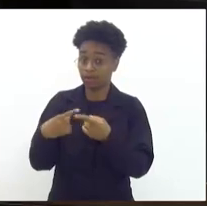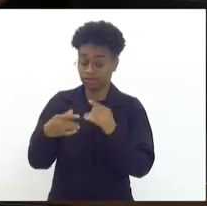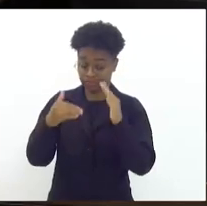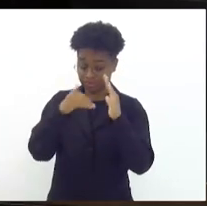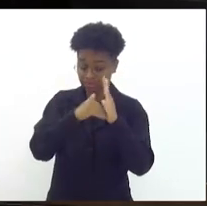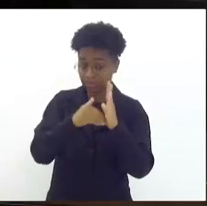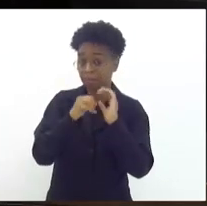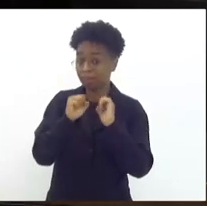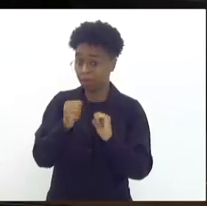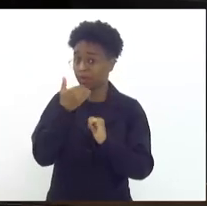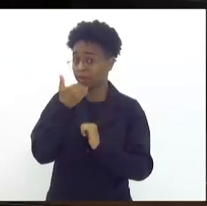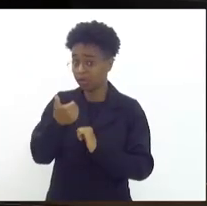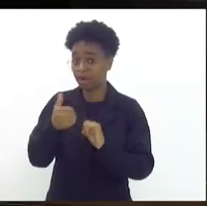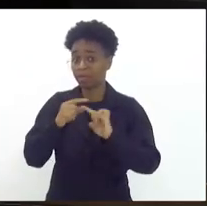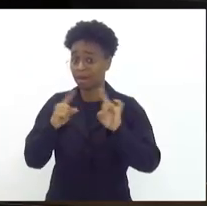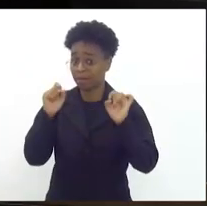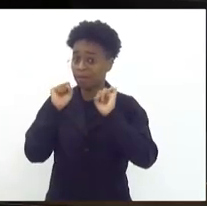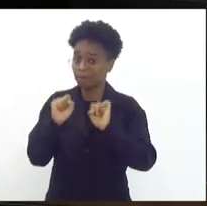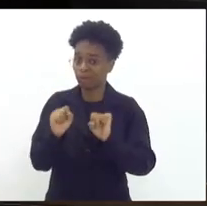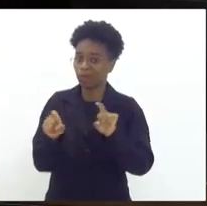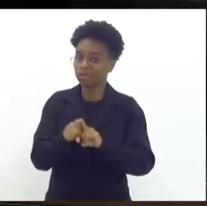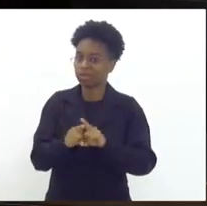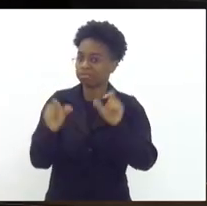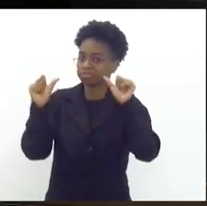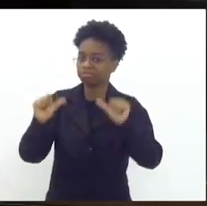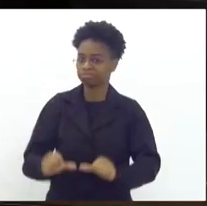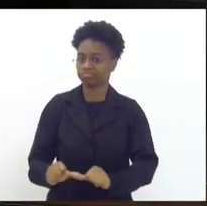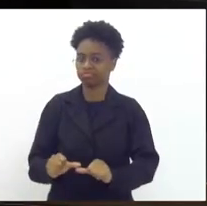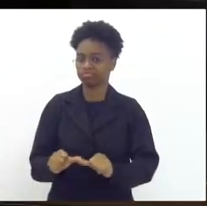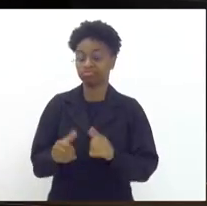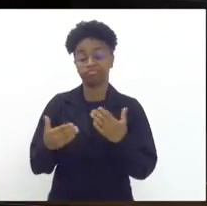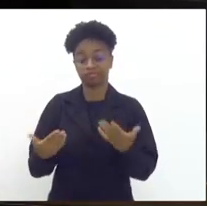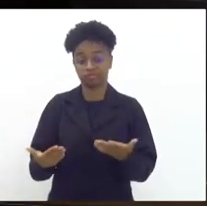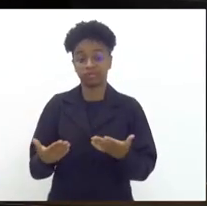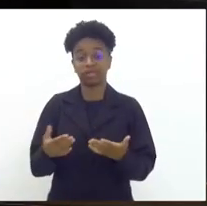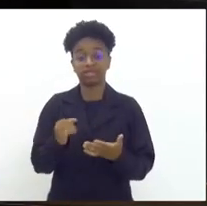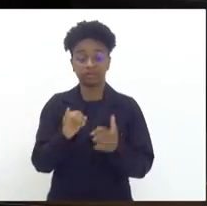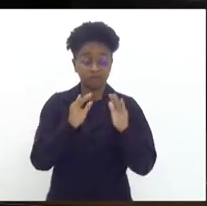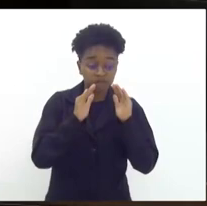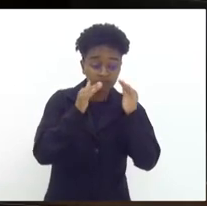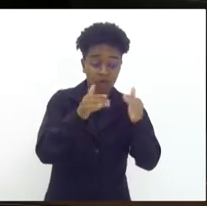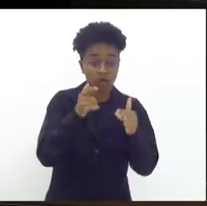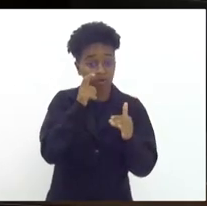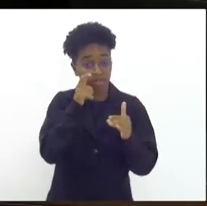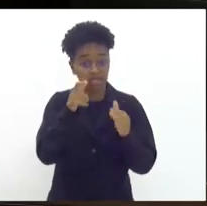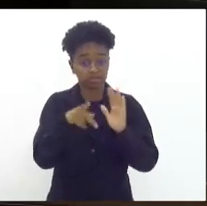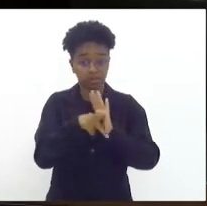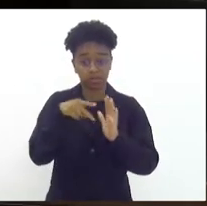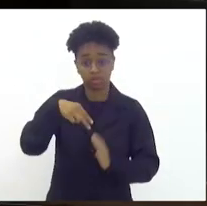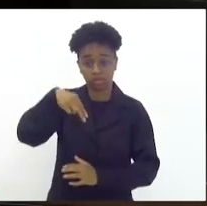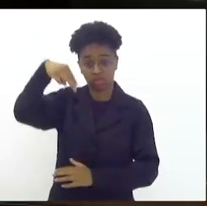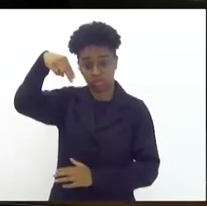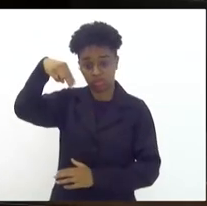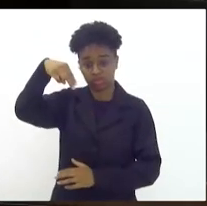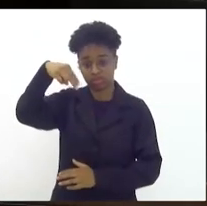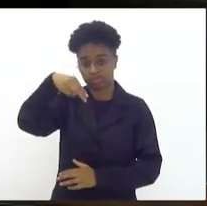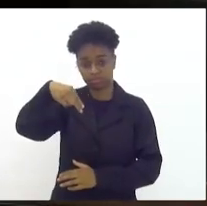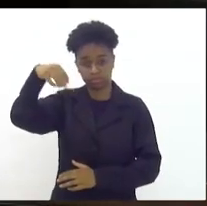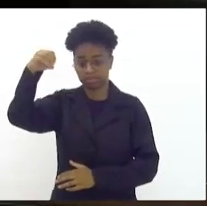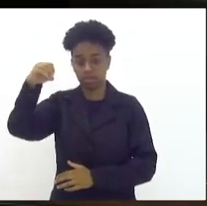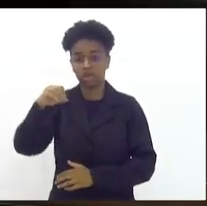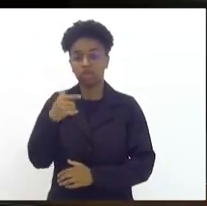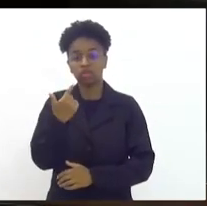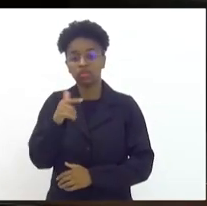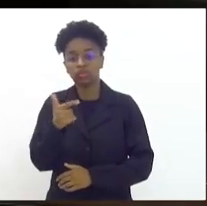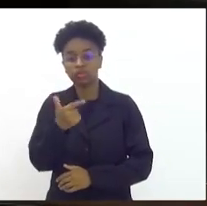você pode melhorar mas pode também piorar né aí para atender os interesses do Norte e Nordeste não vamos tirar esse negócio do critério populacional